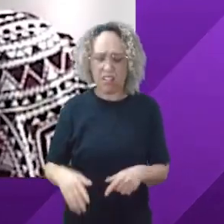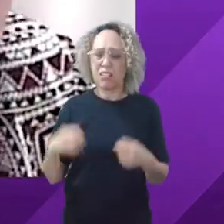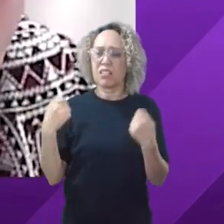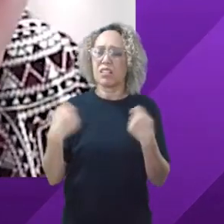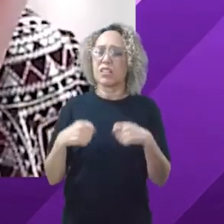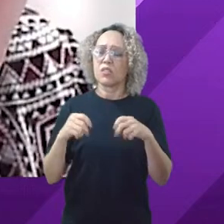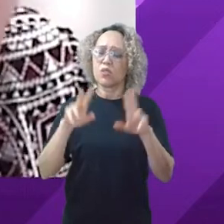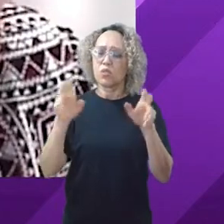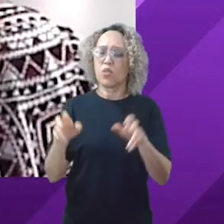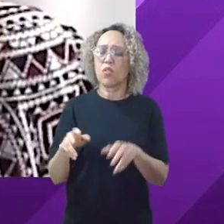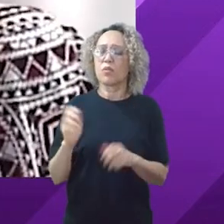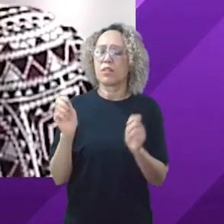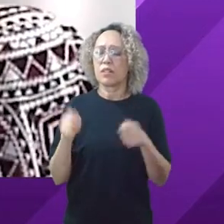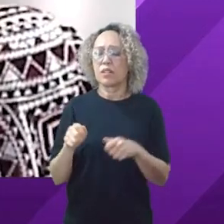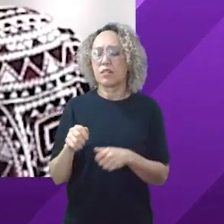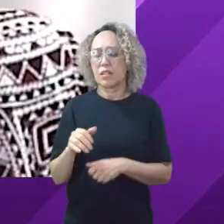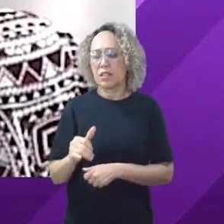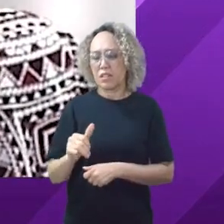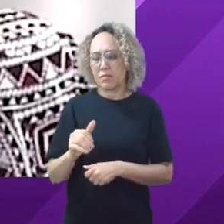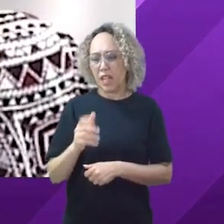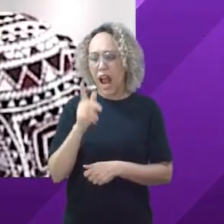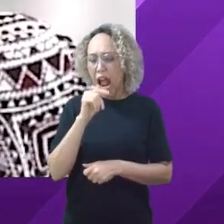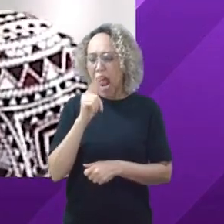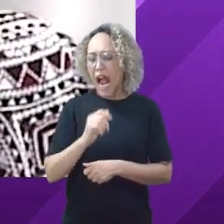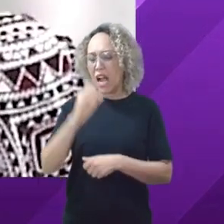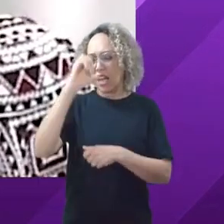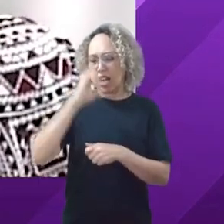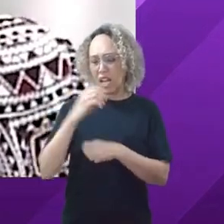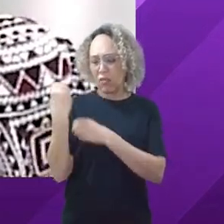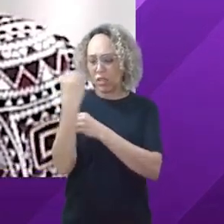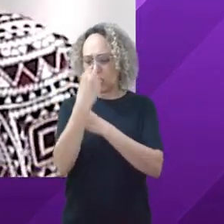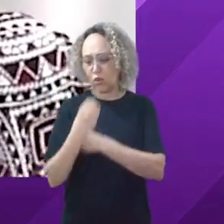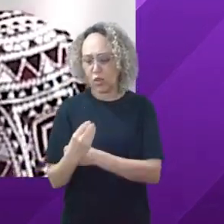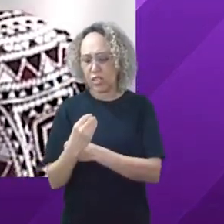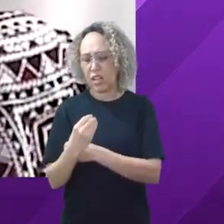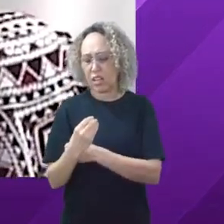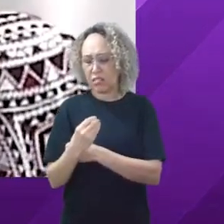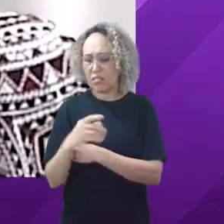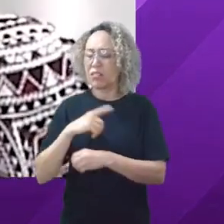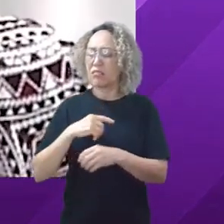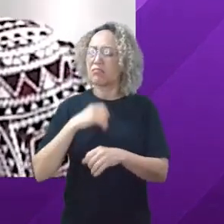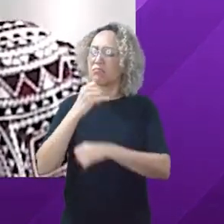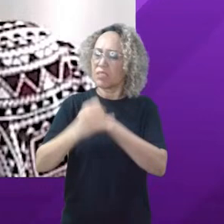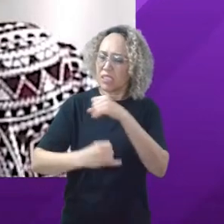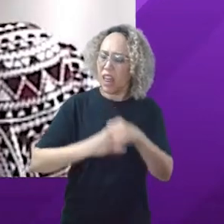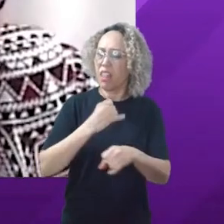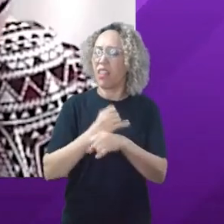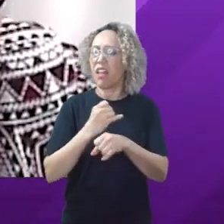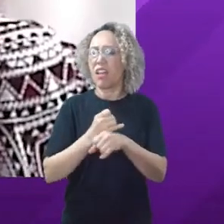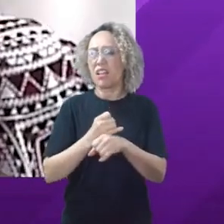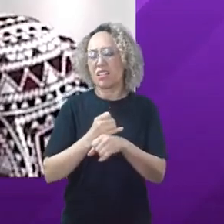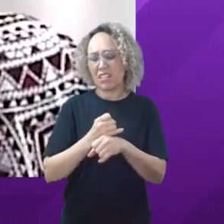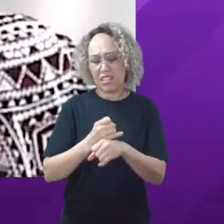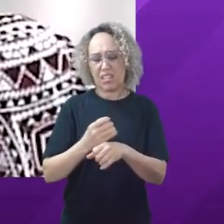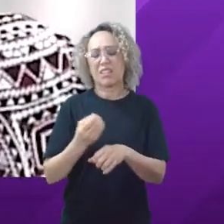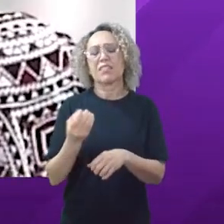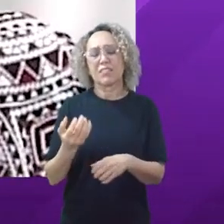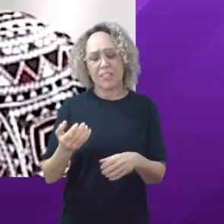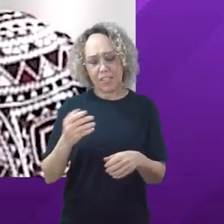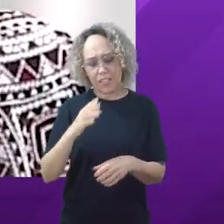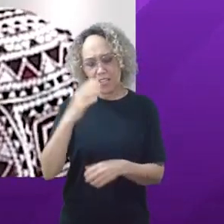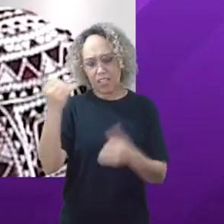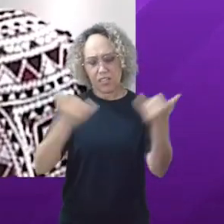e de cuidados, que são quase gratuitos ou gratuitos no Sistema S, o sistema